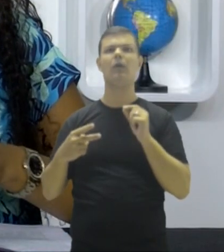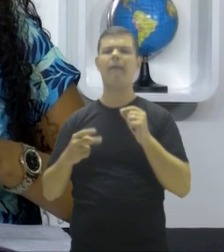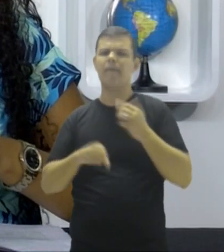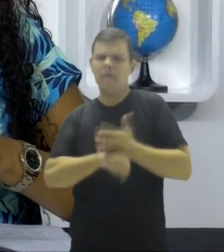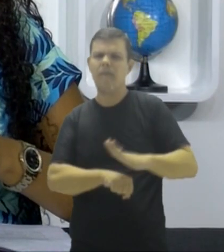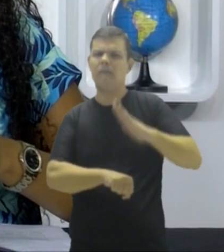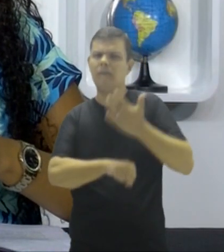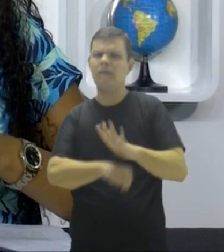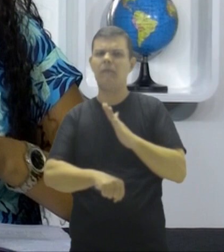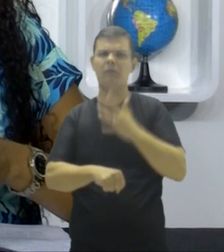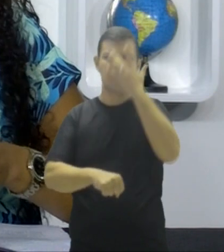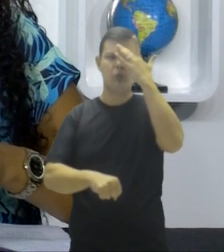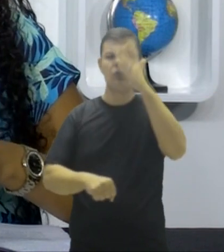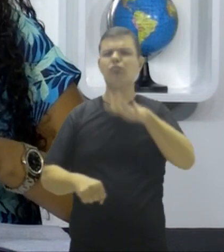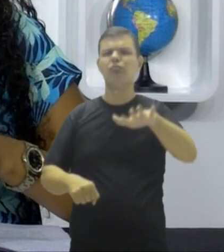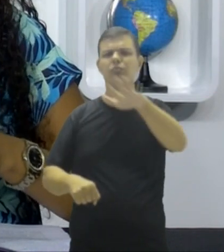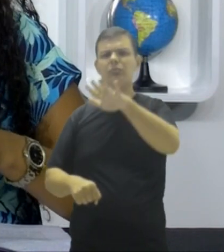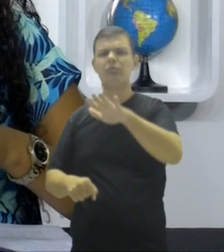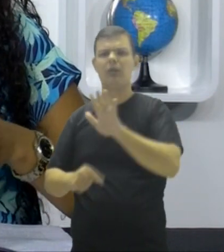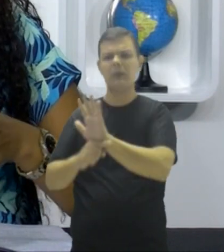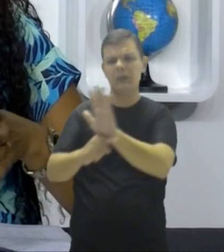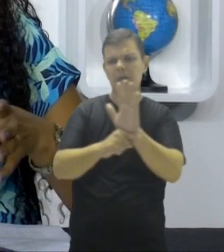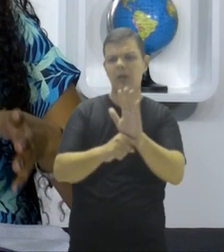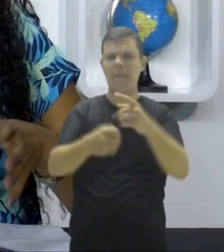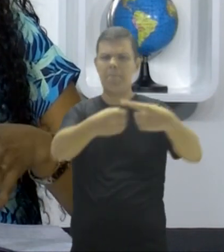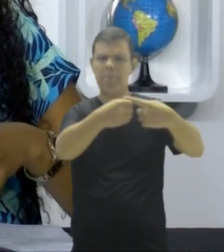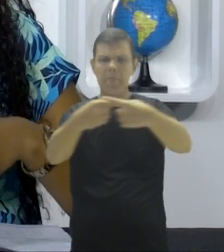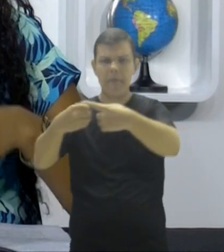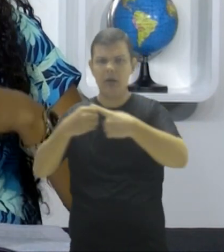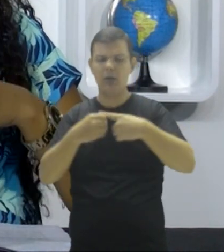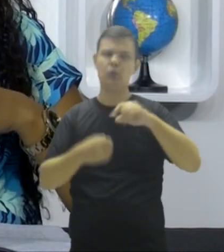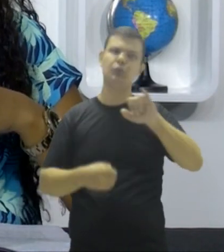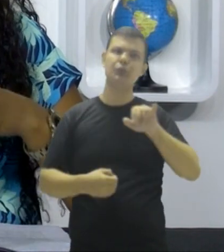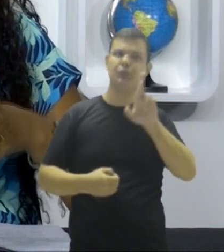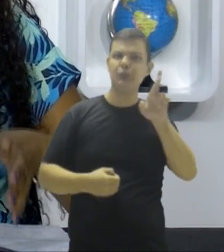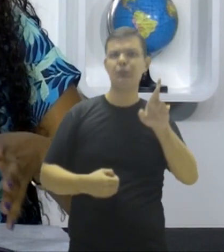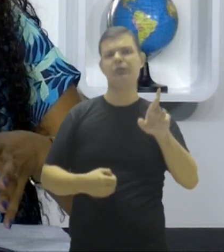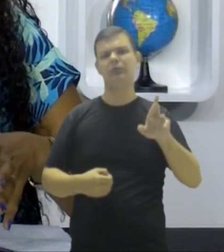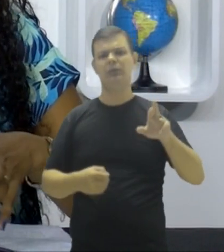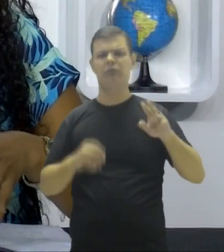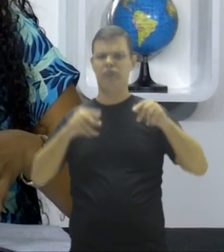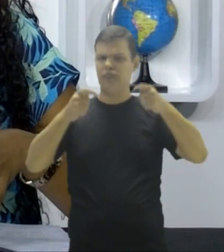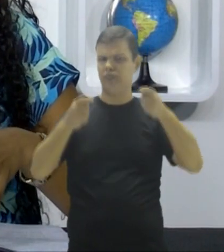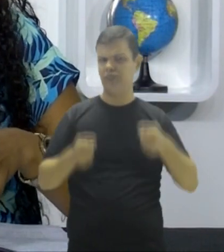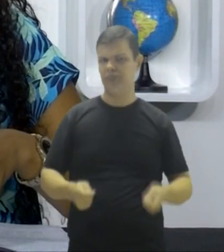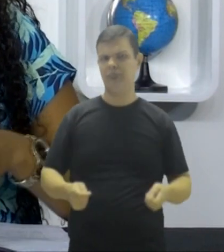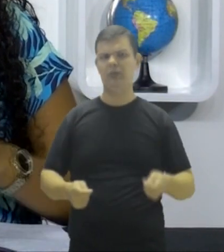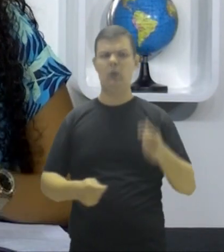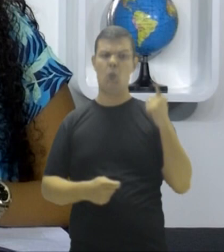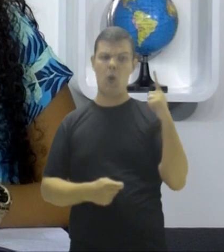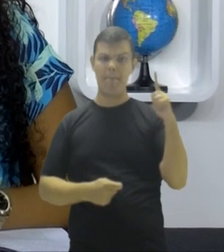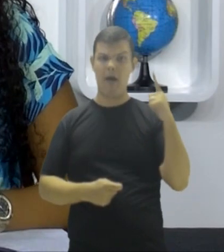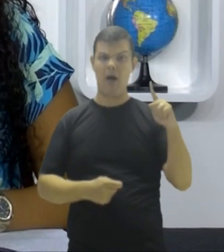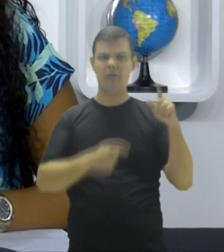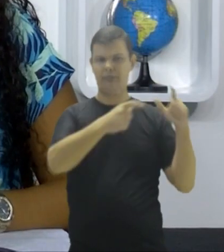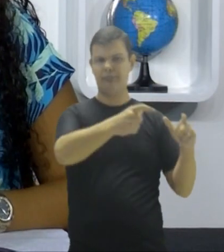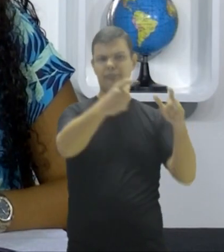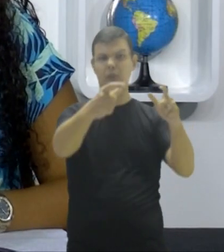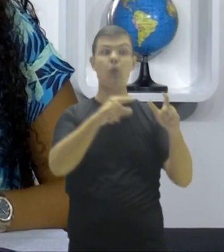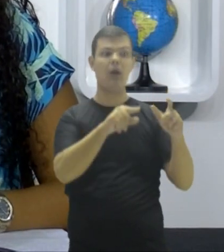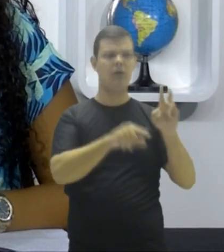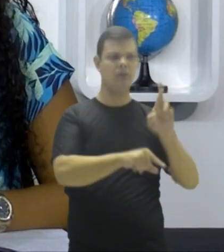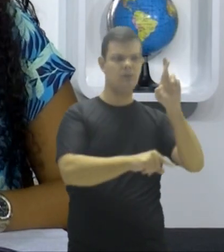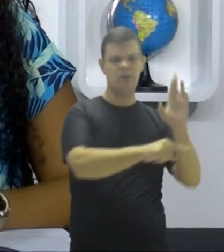um treinamento para as pessoas, transformando as pessoas dos bairros como Jurunas, Terra Firme, Guamá, em